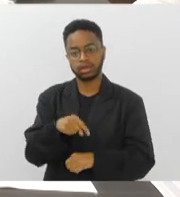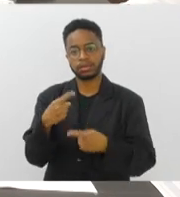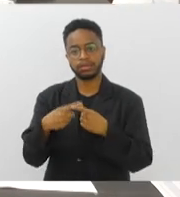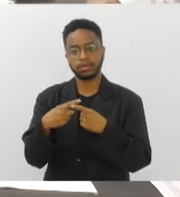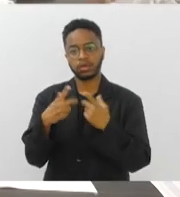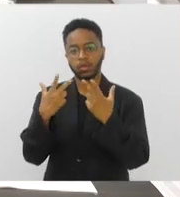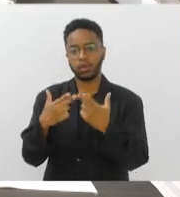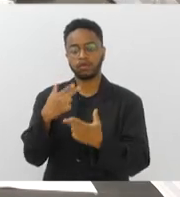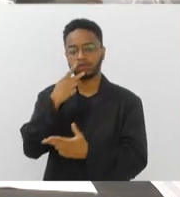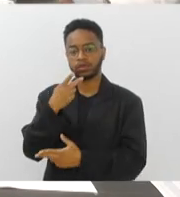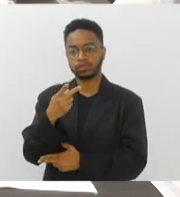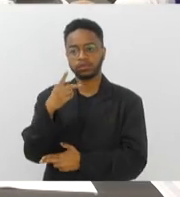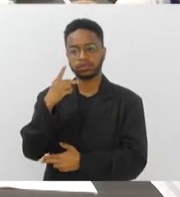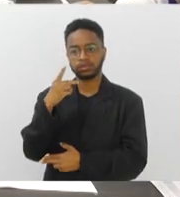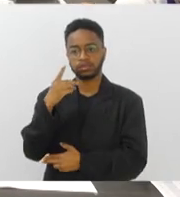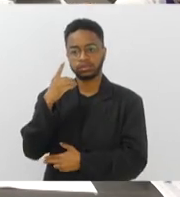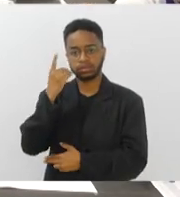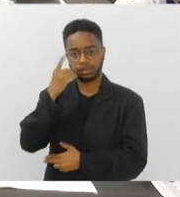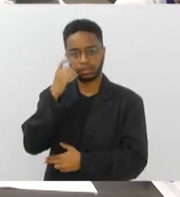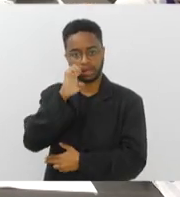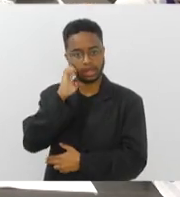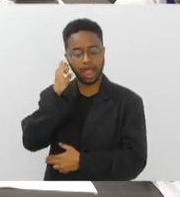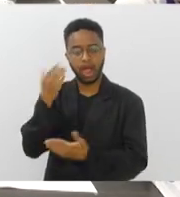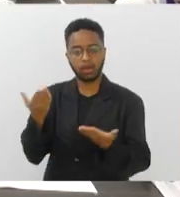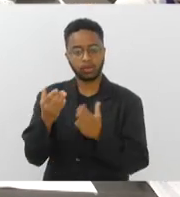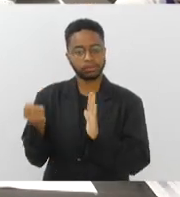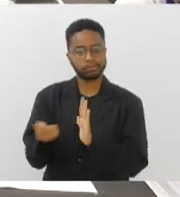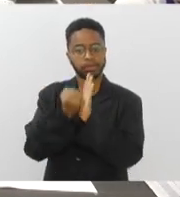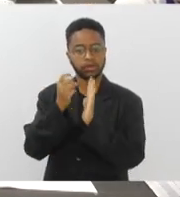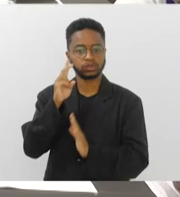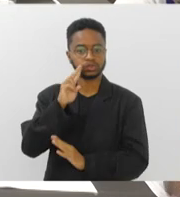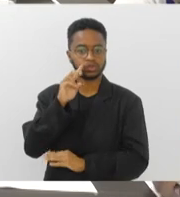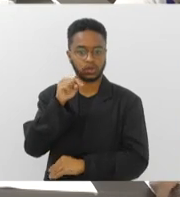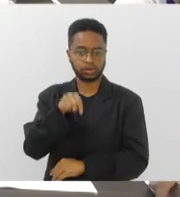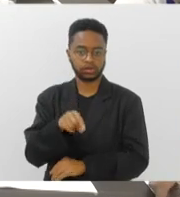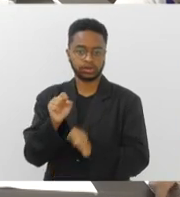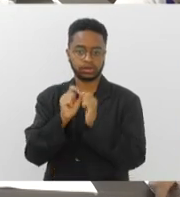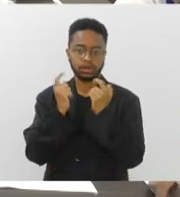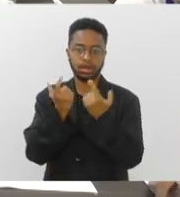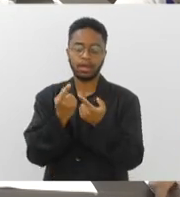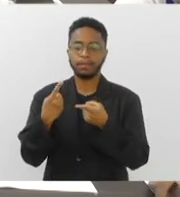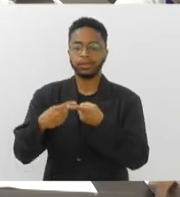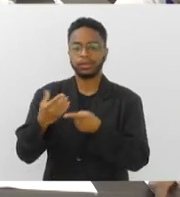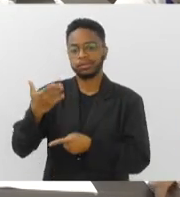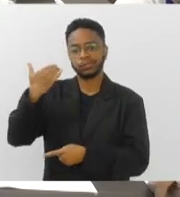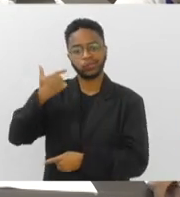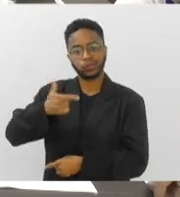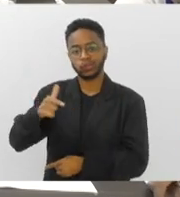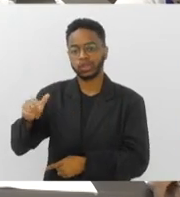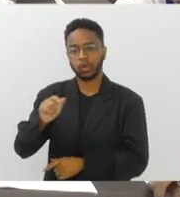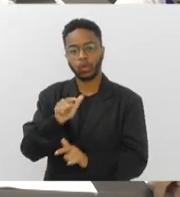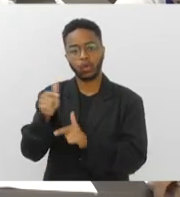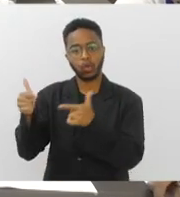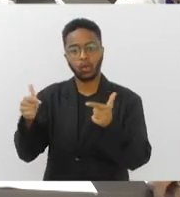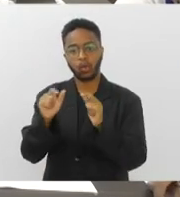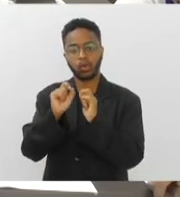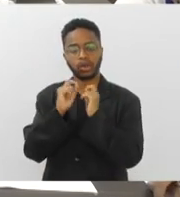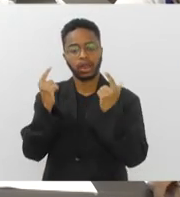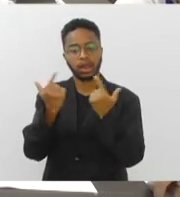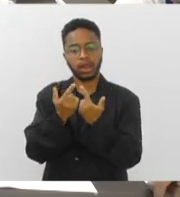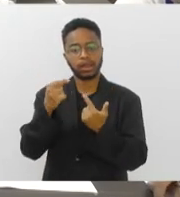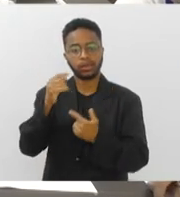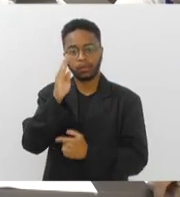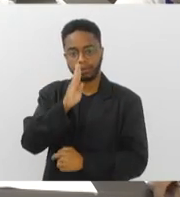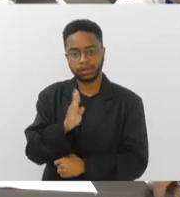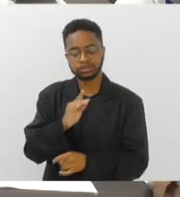bem a querida Élica Takimoto, é um momento histórico, presidente, porque em nenhuma Assembleia Legislativa até hoje no Brasil,